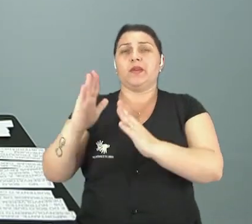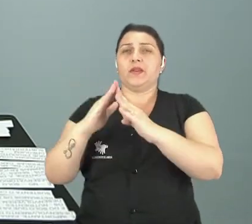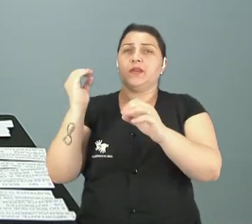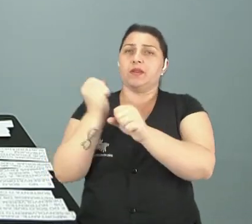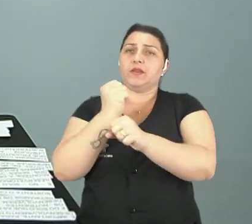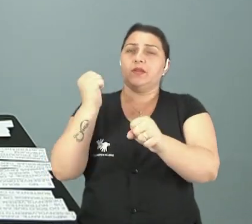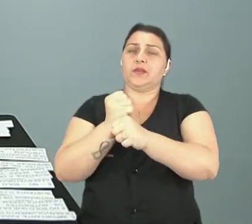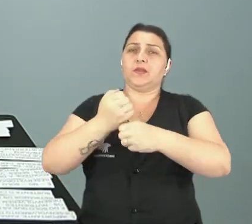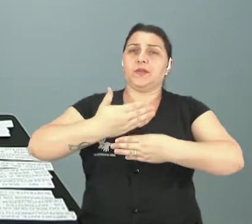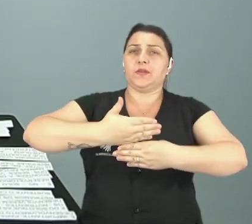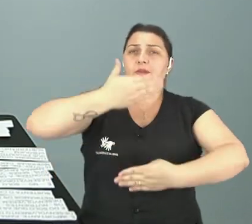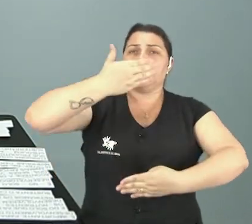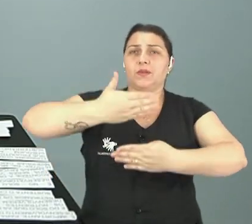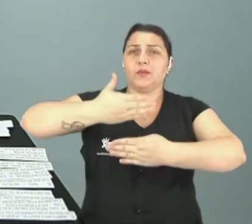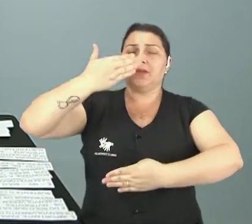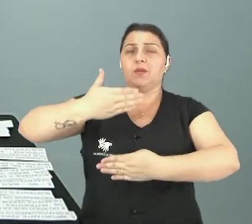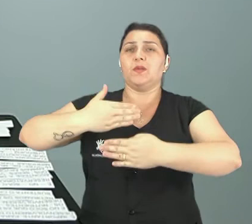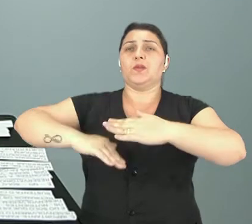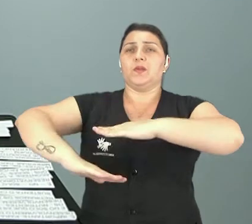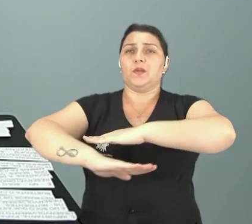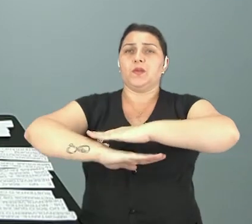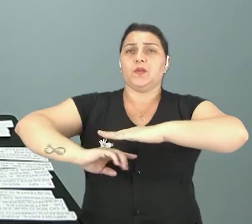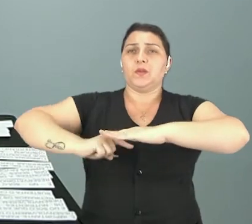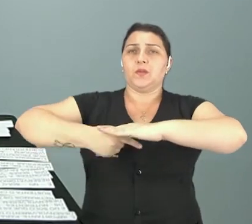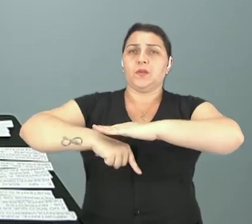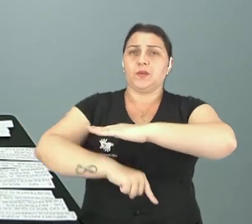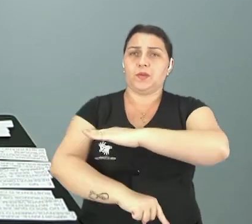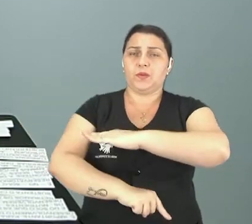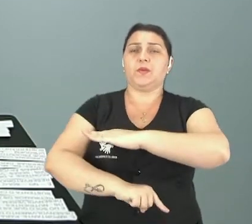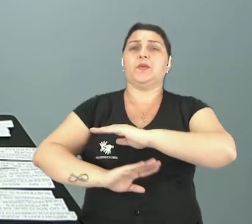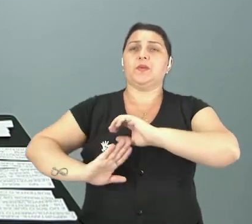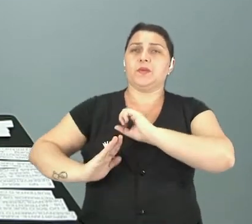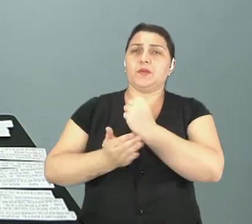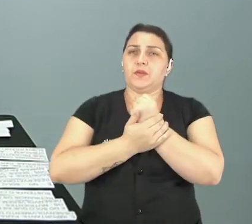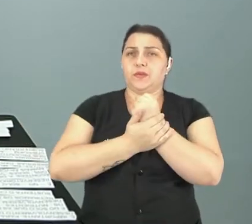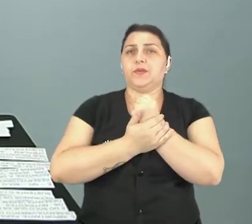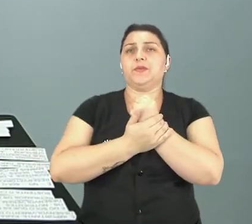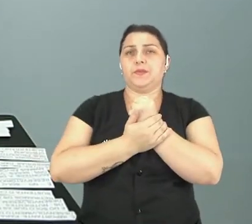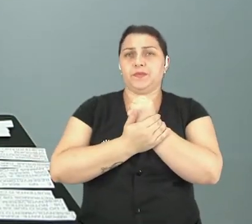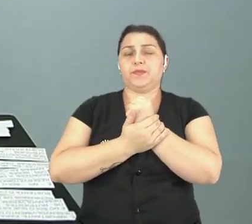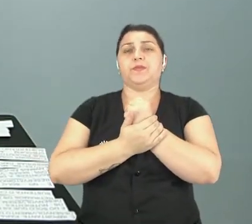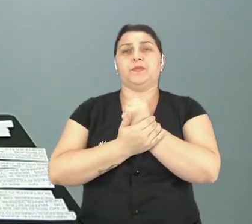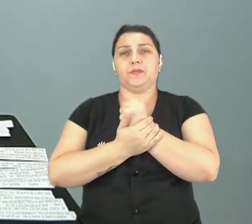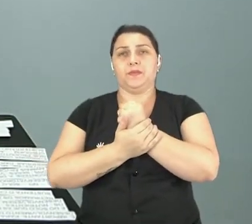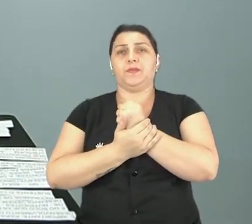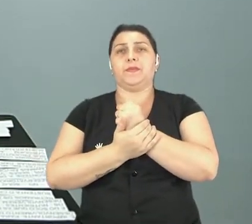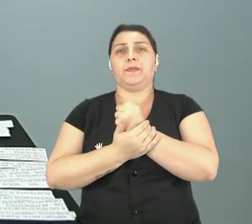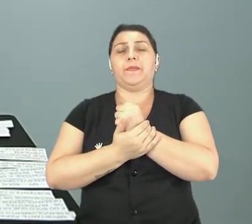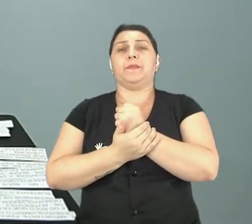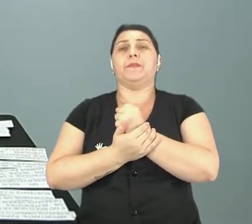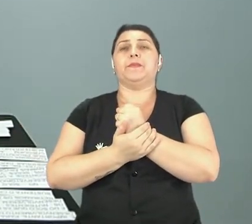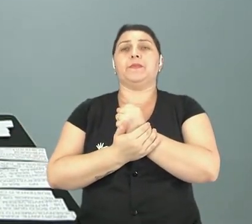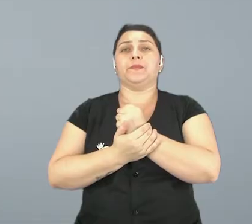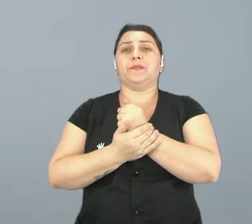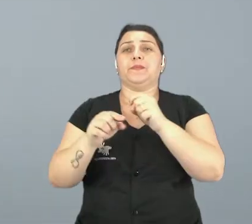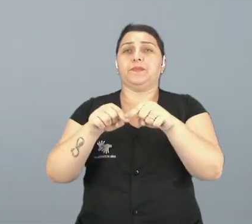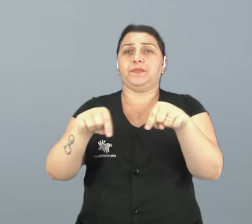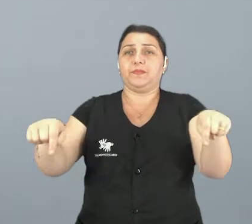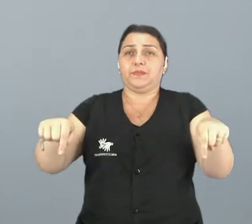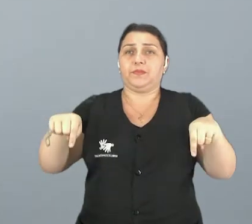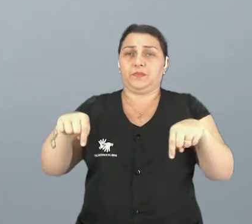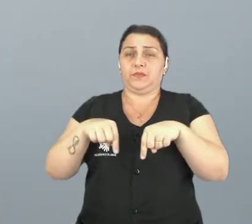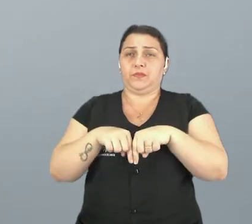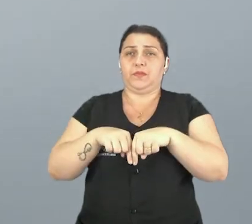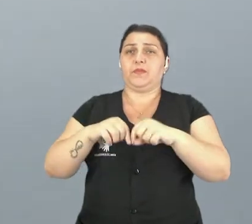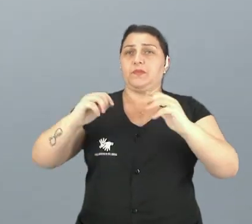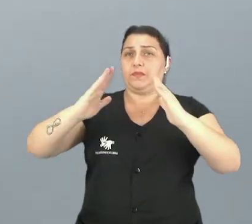construídas com alvenaria, o solo está lá mais embaixo, está lá escondidinho. Geralmente nos quintais,